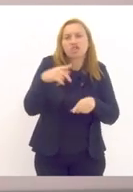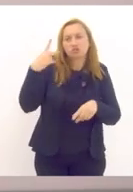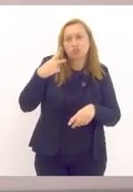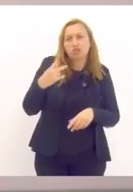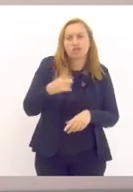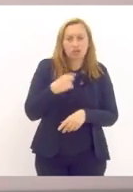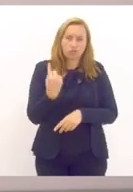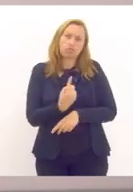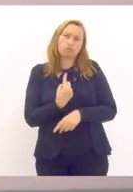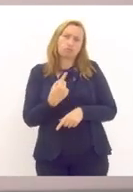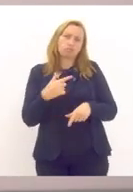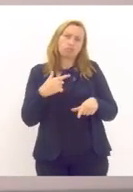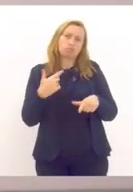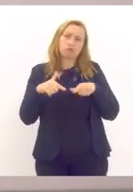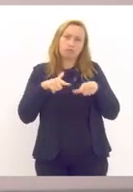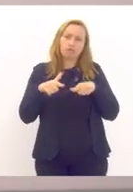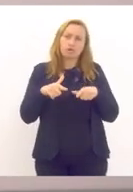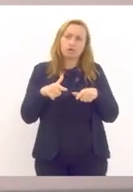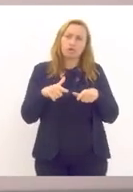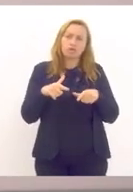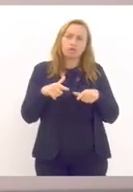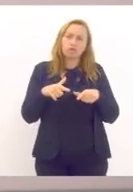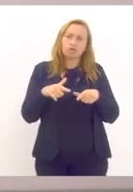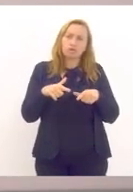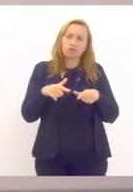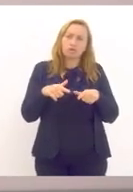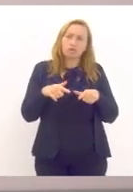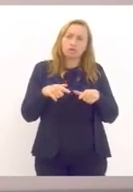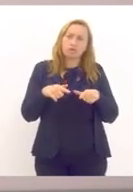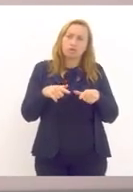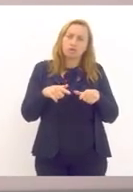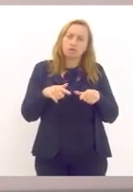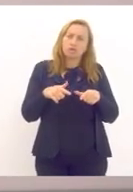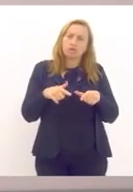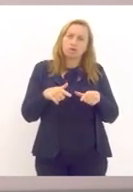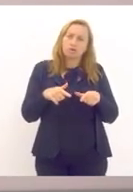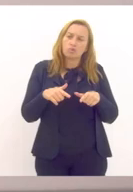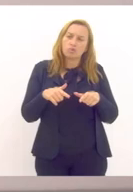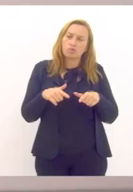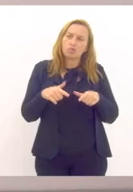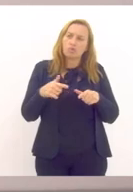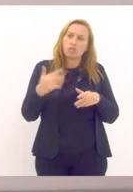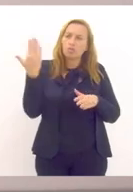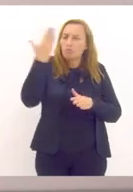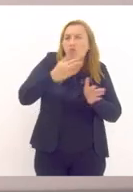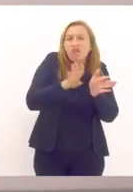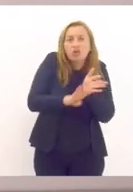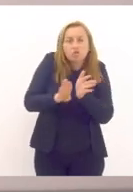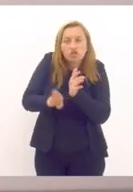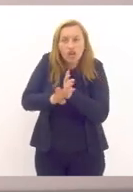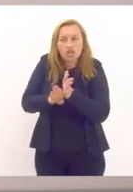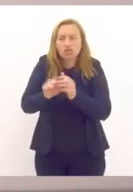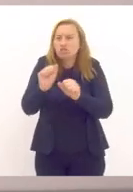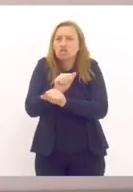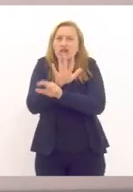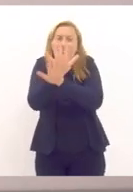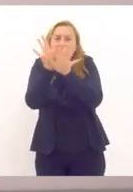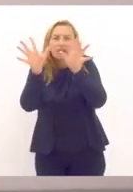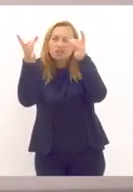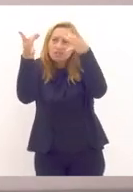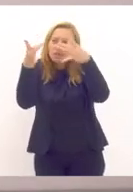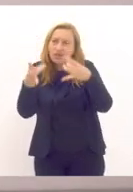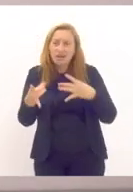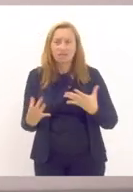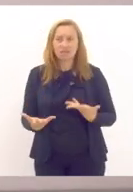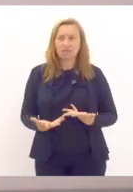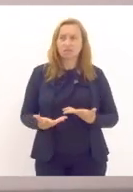esse é o nosso cargo. A prestação de contas Na verdade, se tratam de esclarecimento, muito mais de esclarecimento sobre